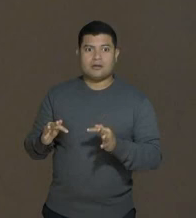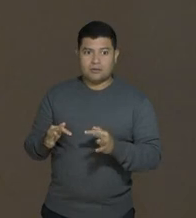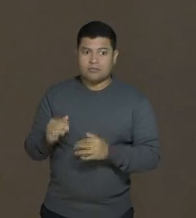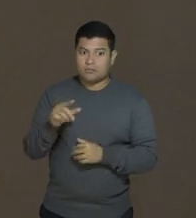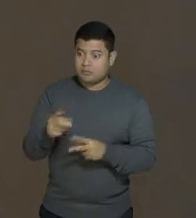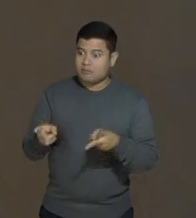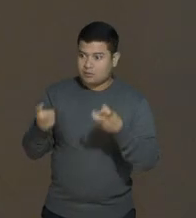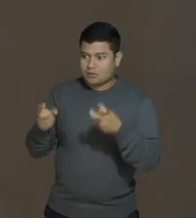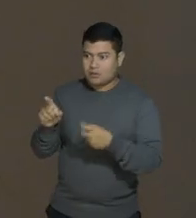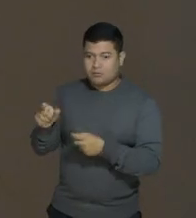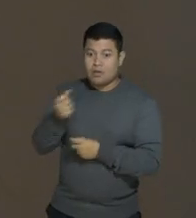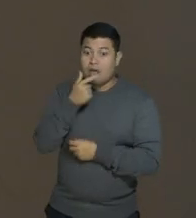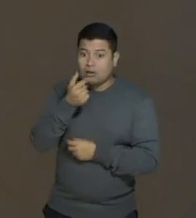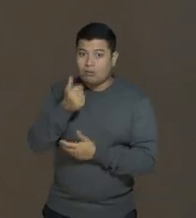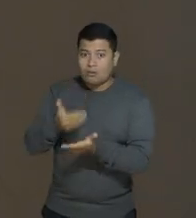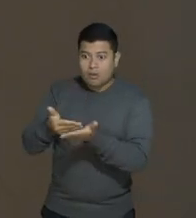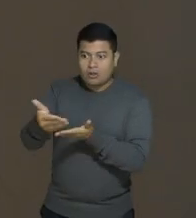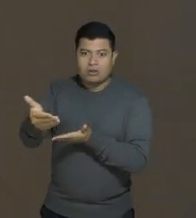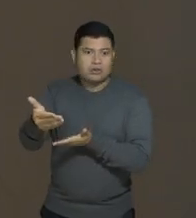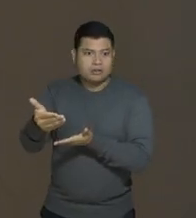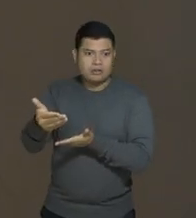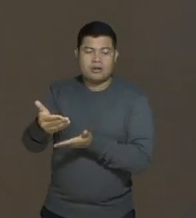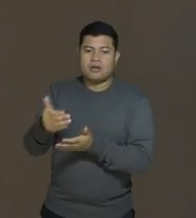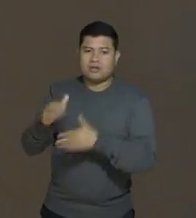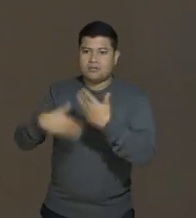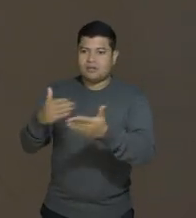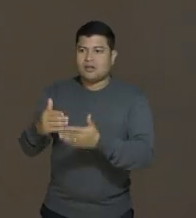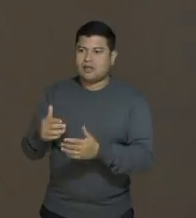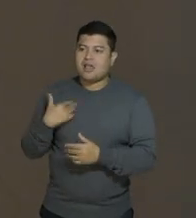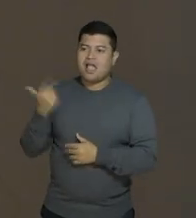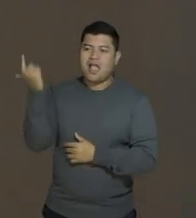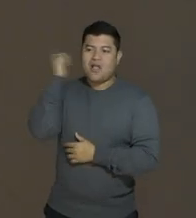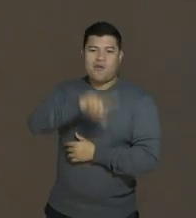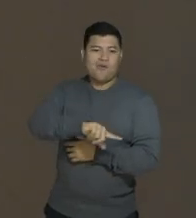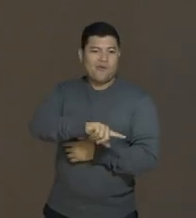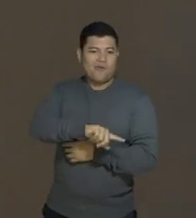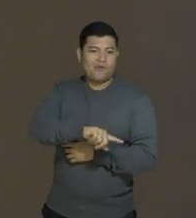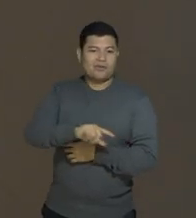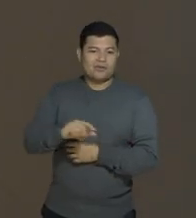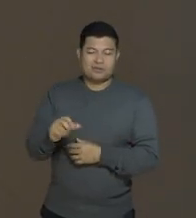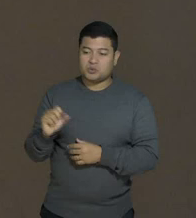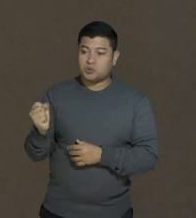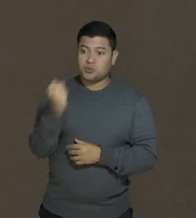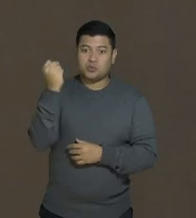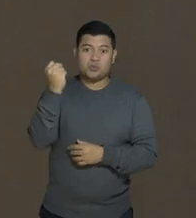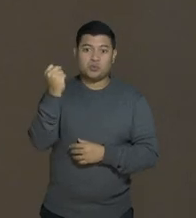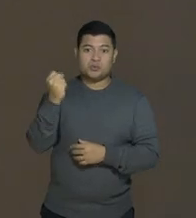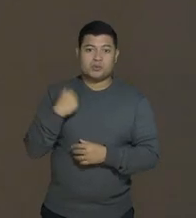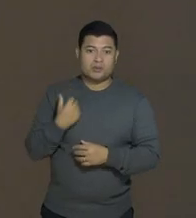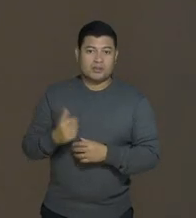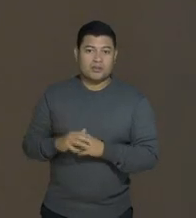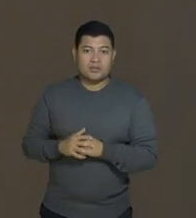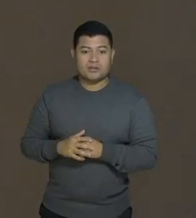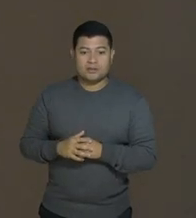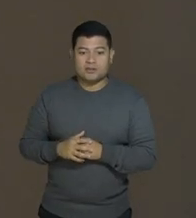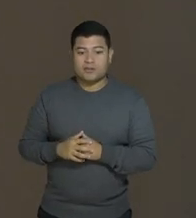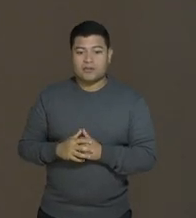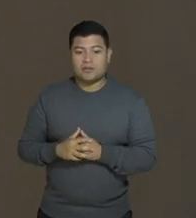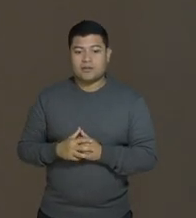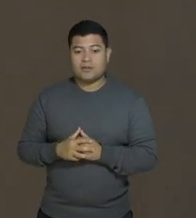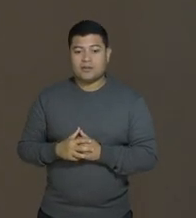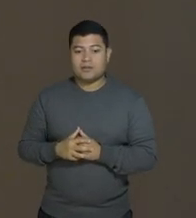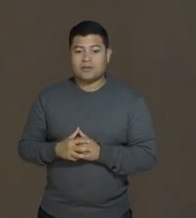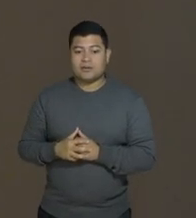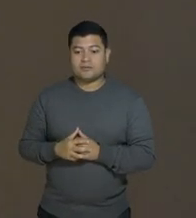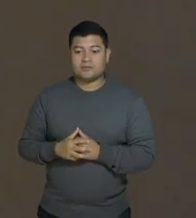meu consultório assim, eu tirei 10. É o máximo na vida deles, eles tiraram 10, porque nunca tiraram nem 7. Entendeu? Então,